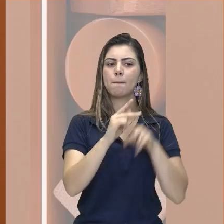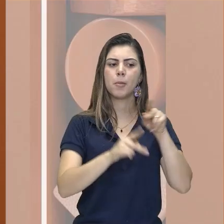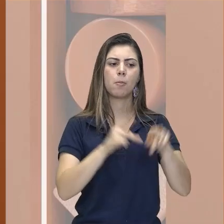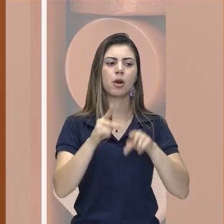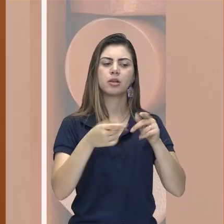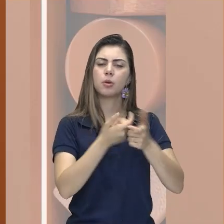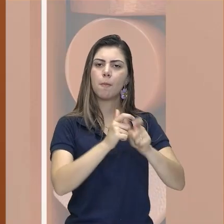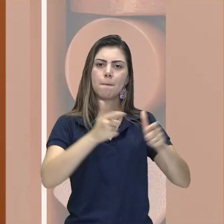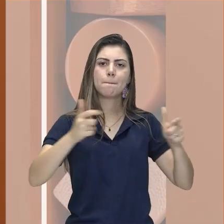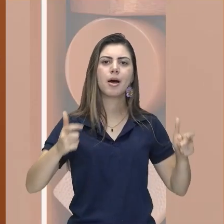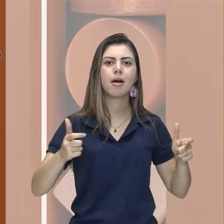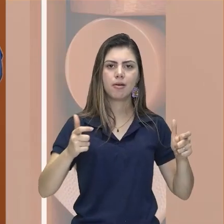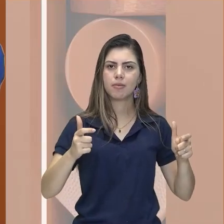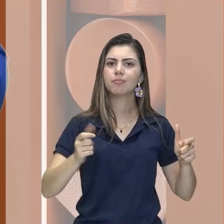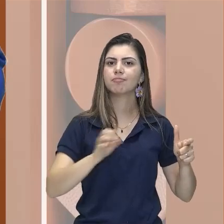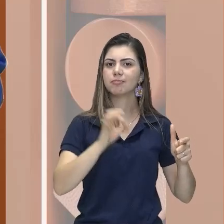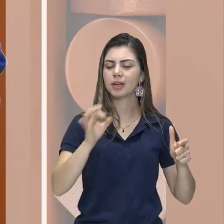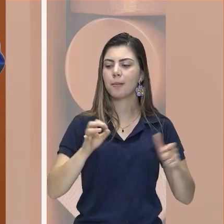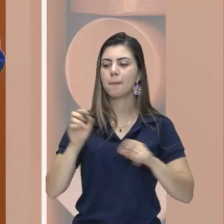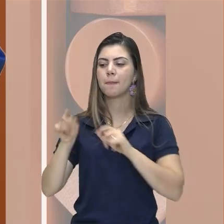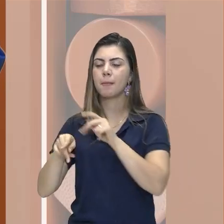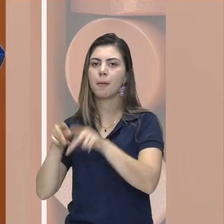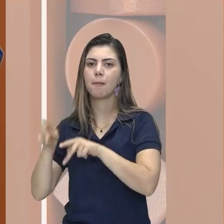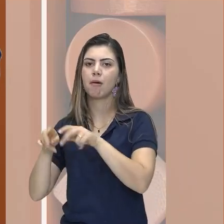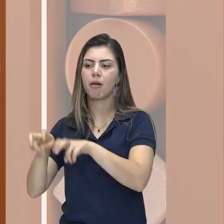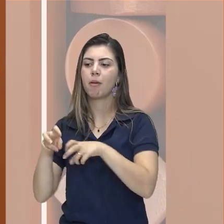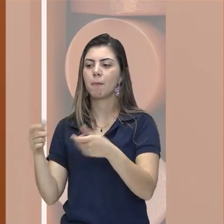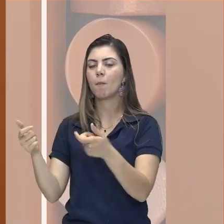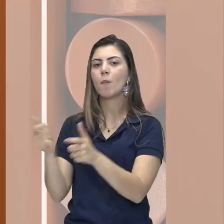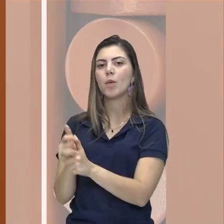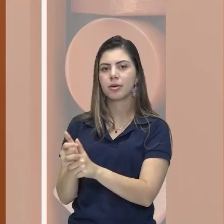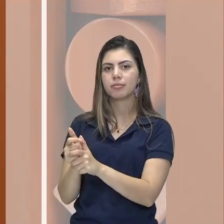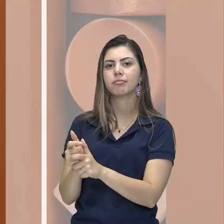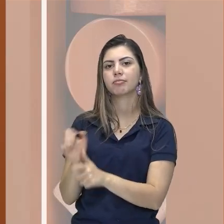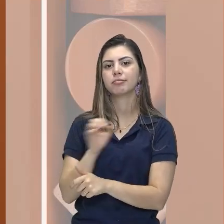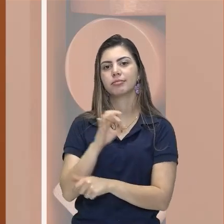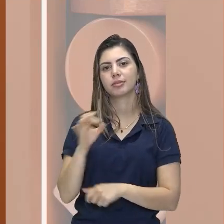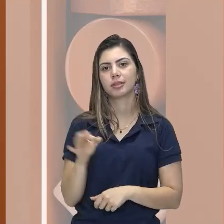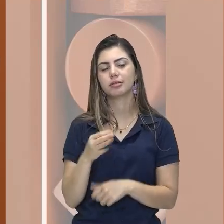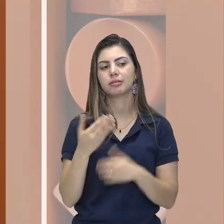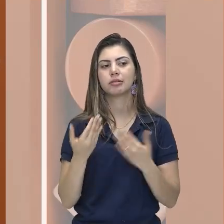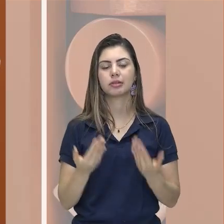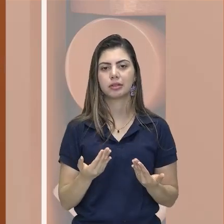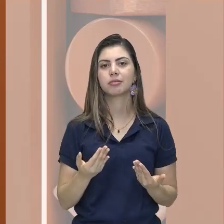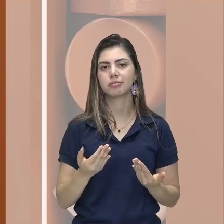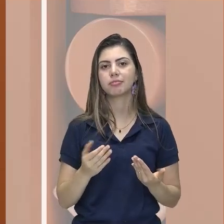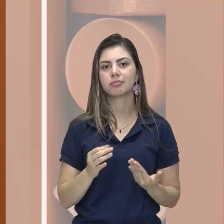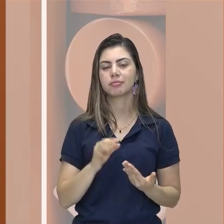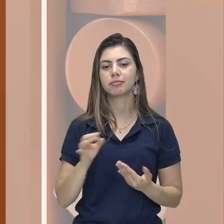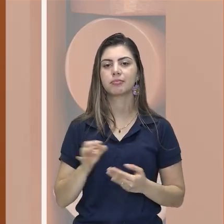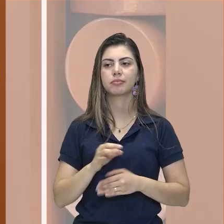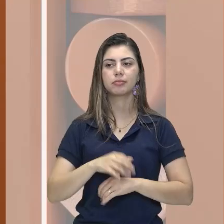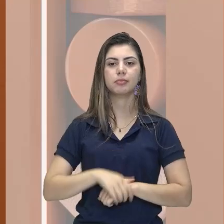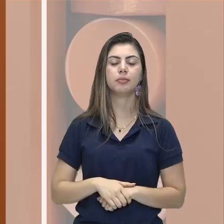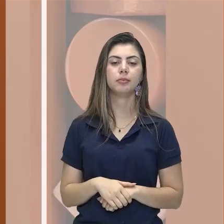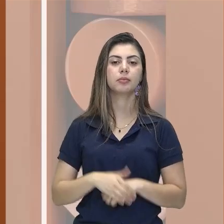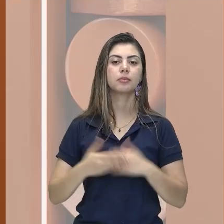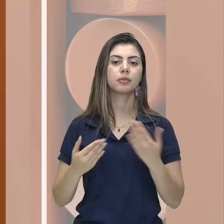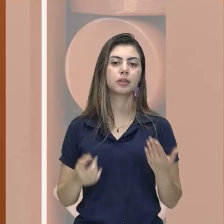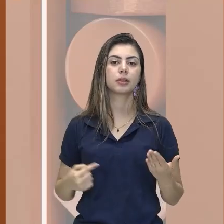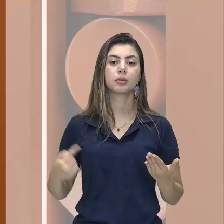grande concentração de pessoas que residem nas áreas urbanas. A